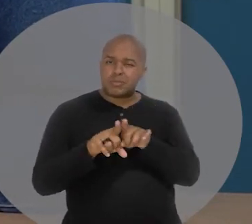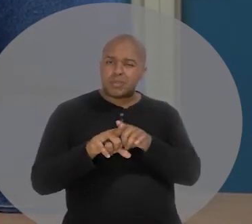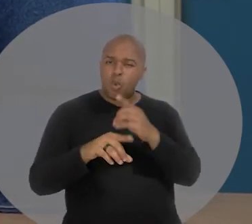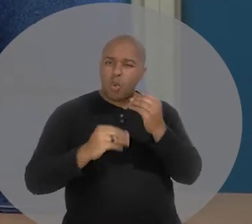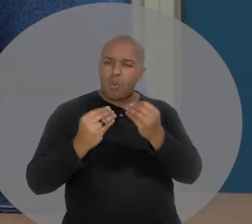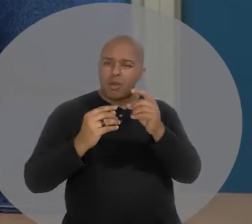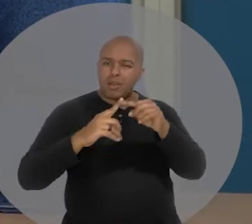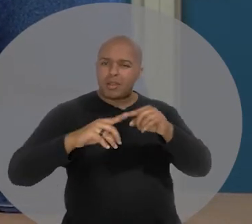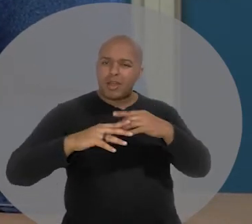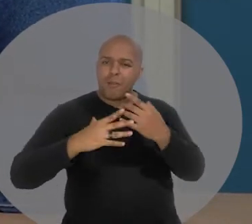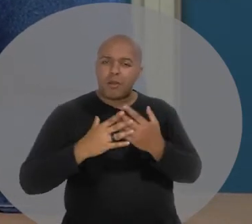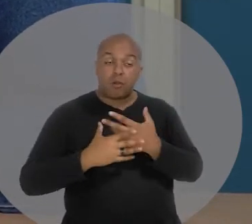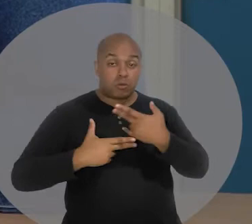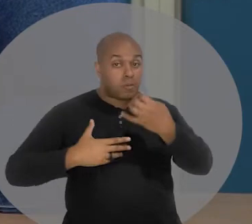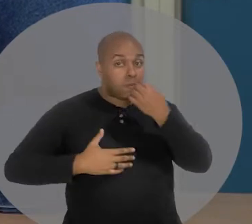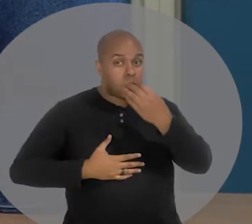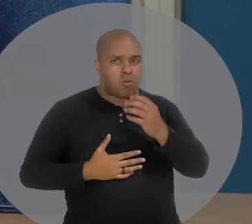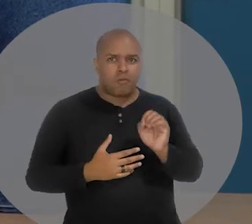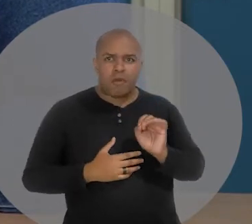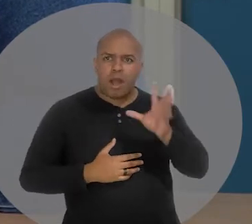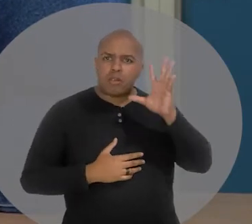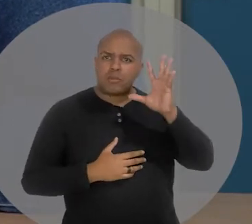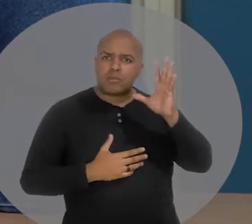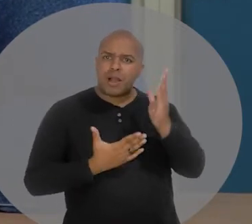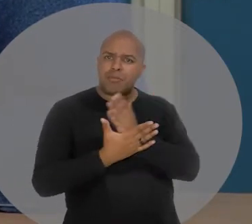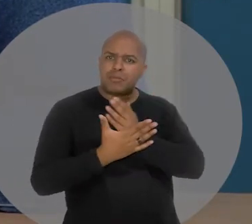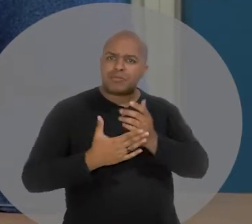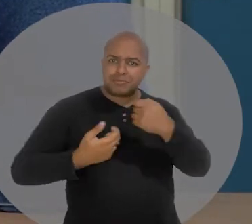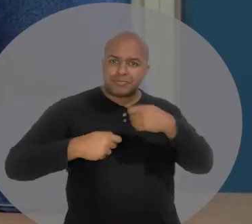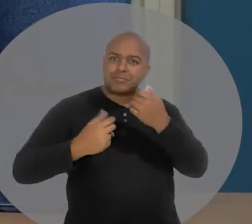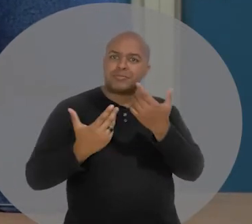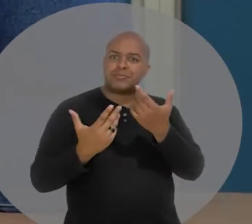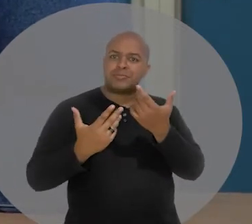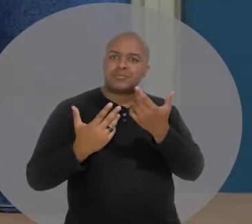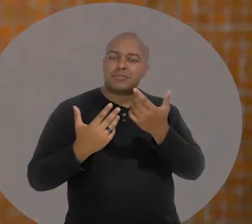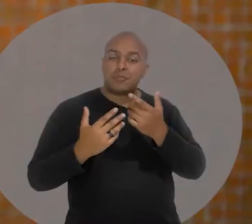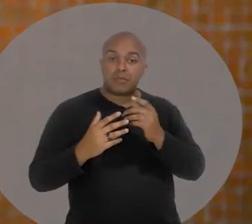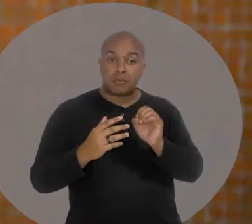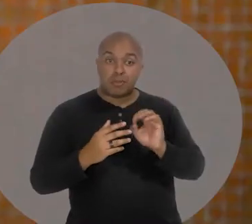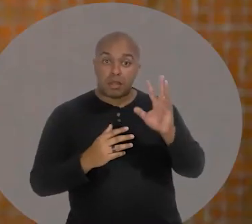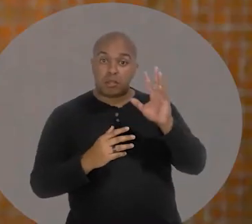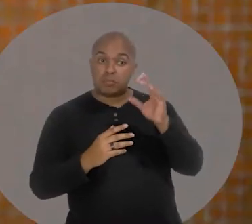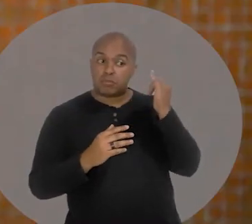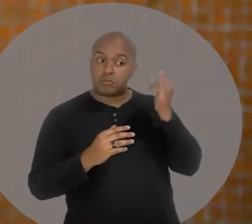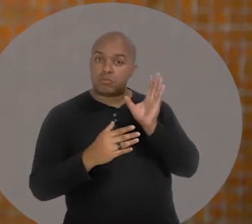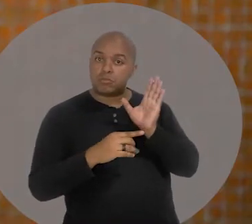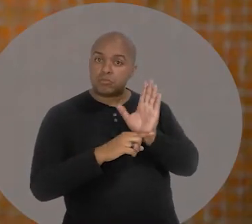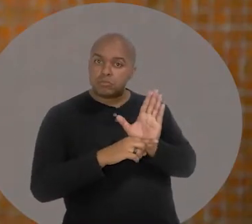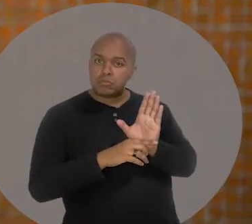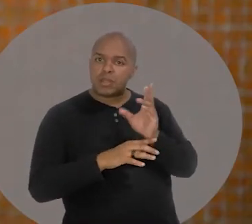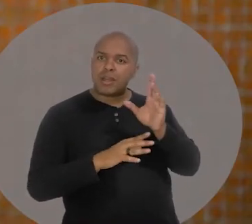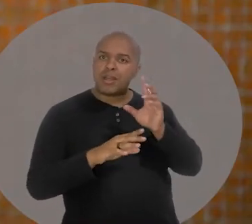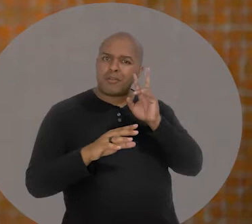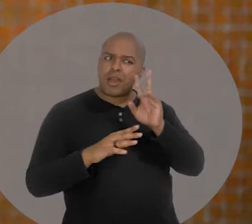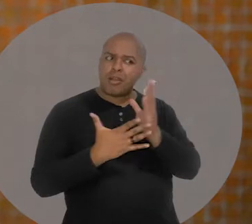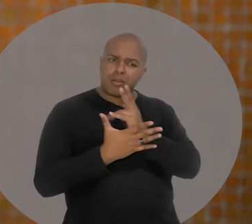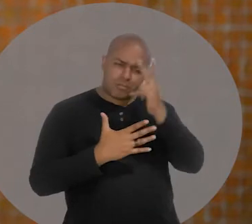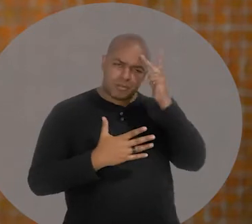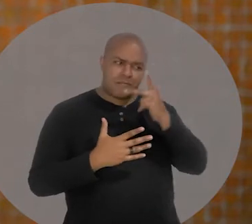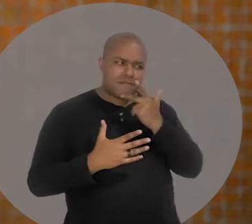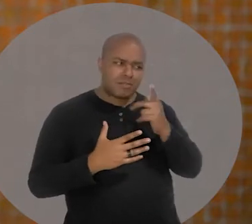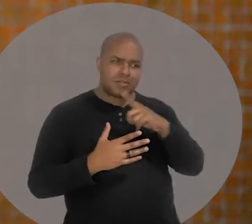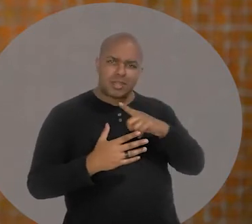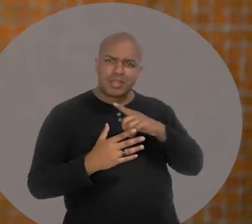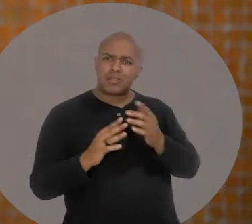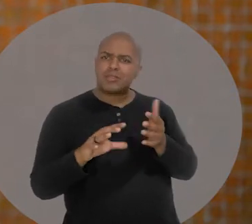uma riqueza, como um valor, como algo que precisa ser valorizado. Eu vejo muita gente dizendo que tem